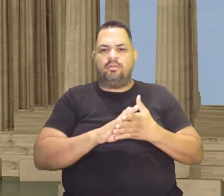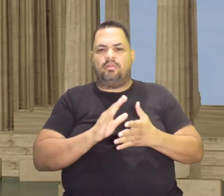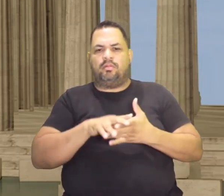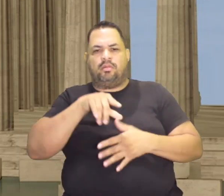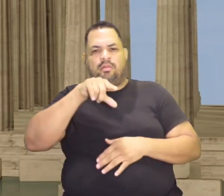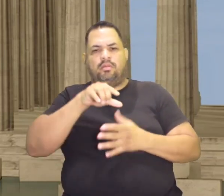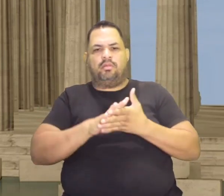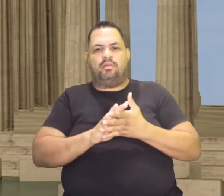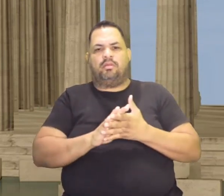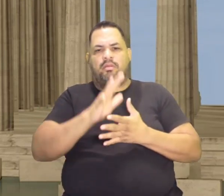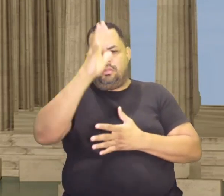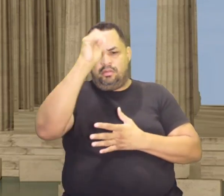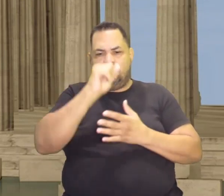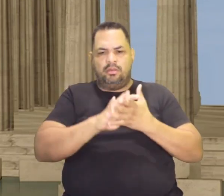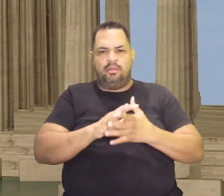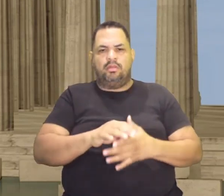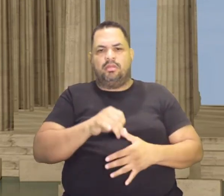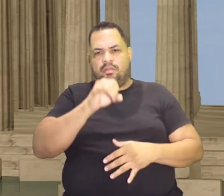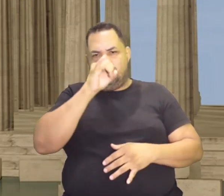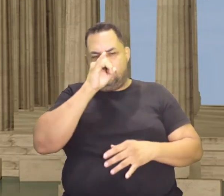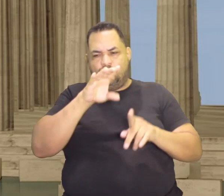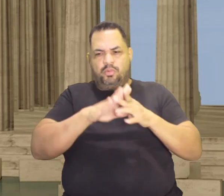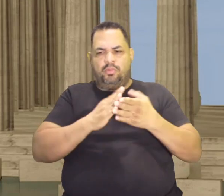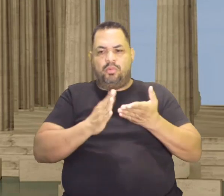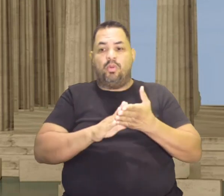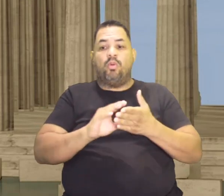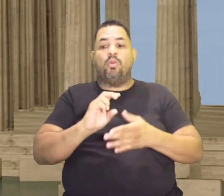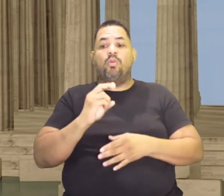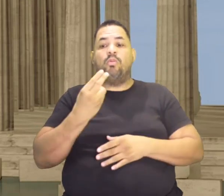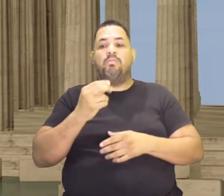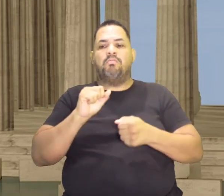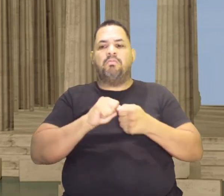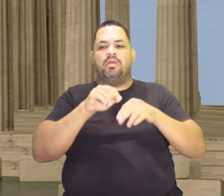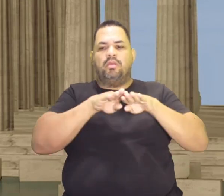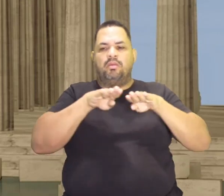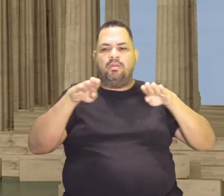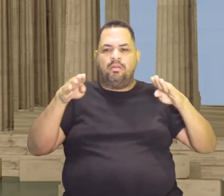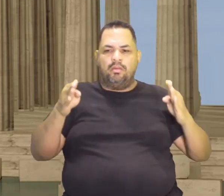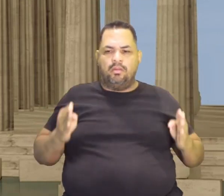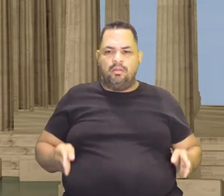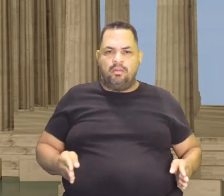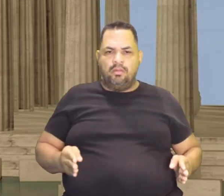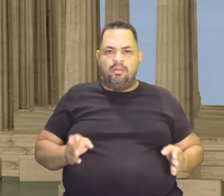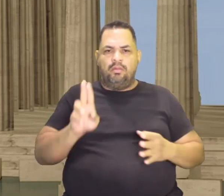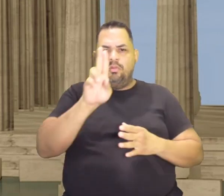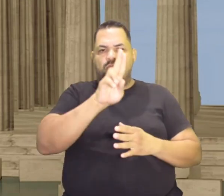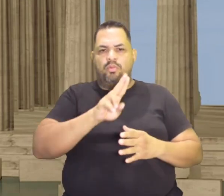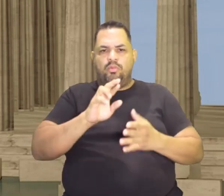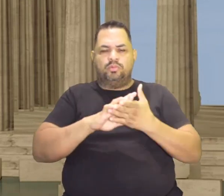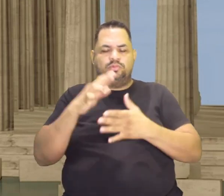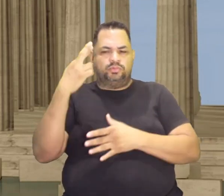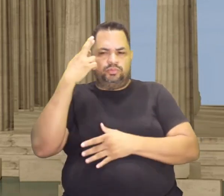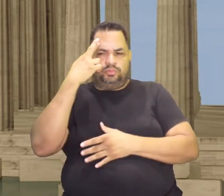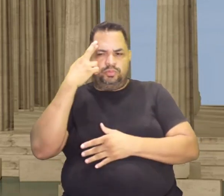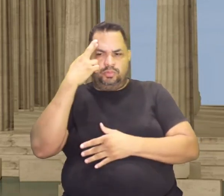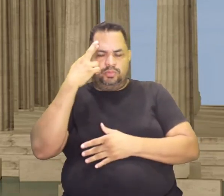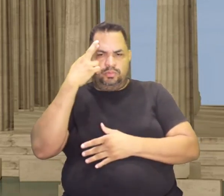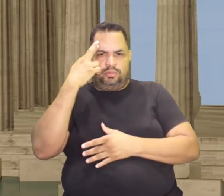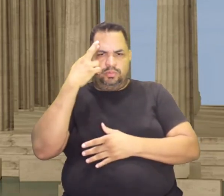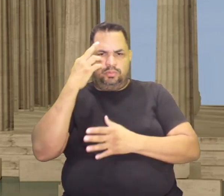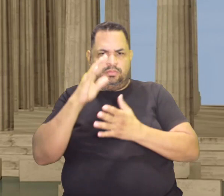galinhas, porco, etc. Ou fazer uma mesa. Ali eu estou o meu uso da razão, o